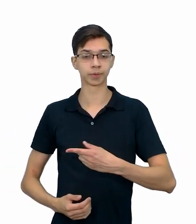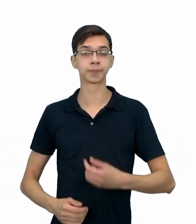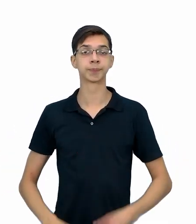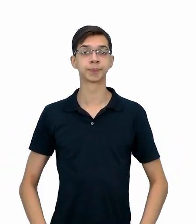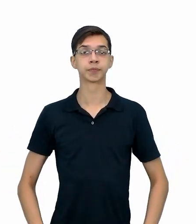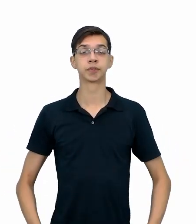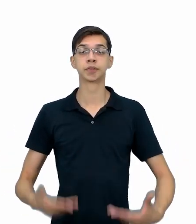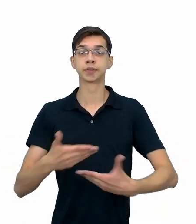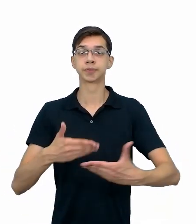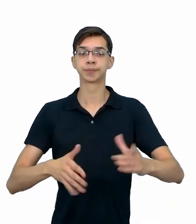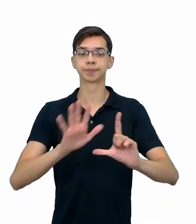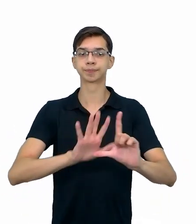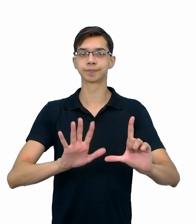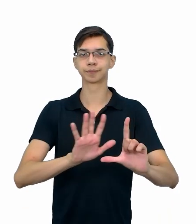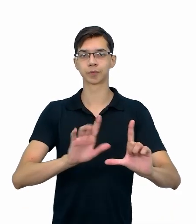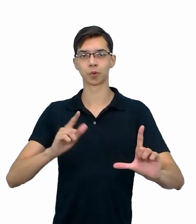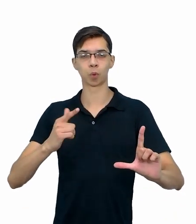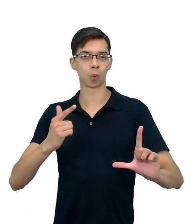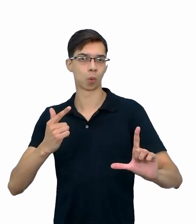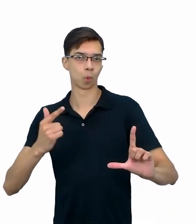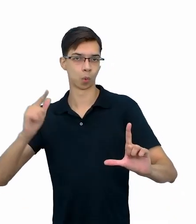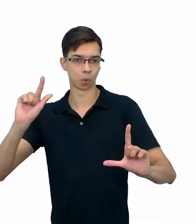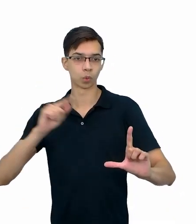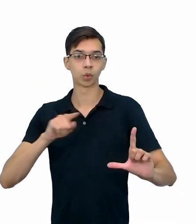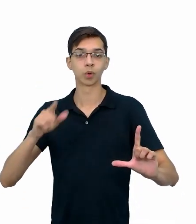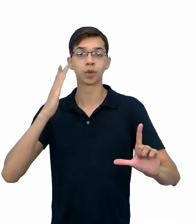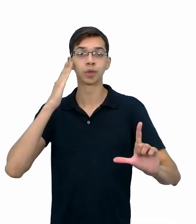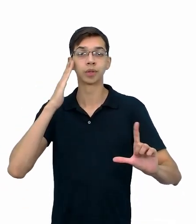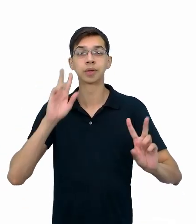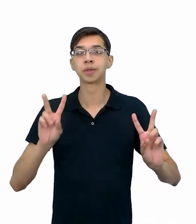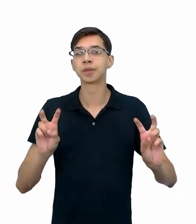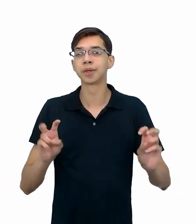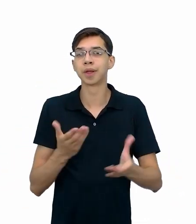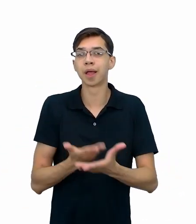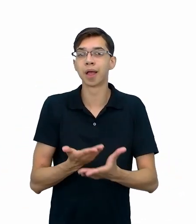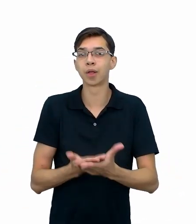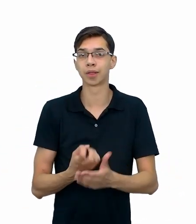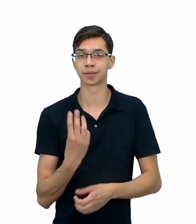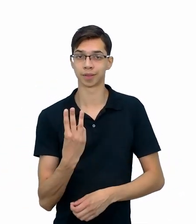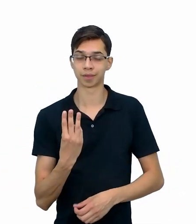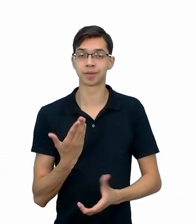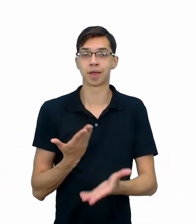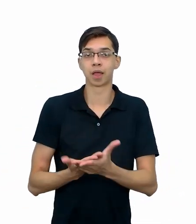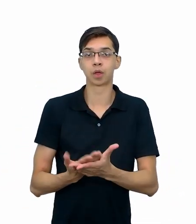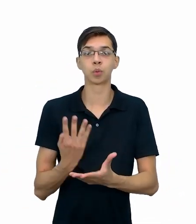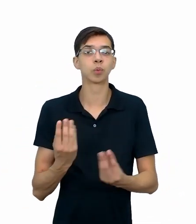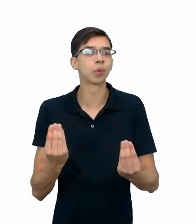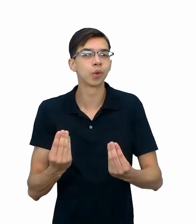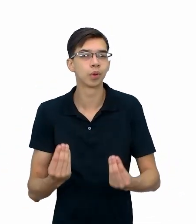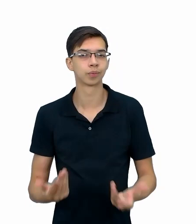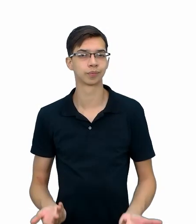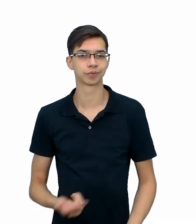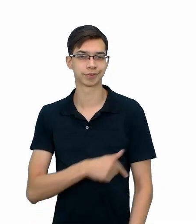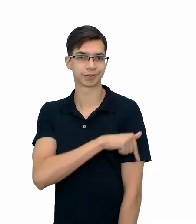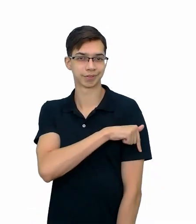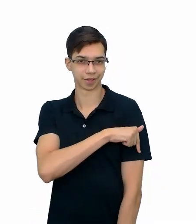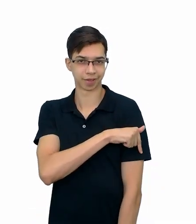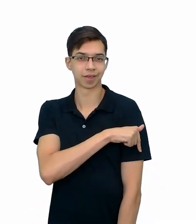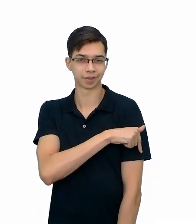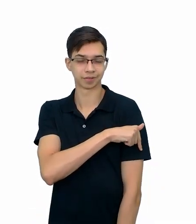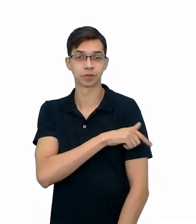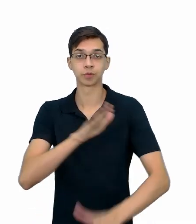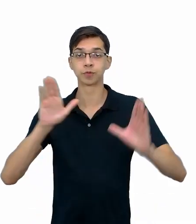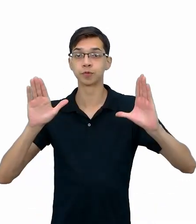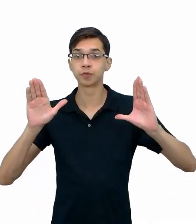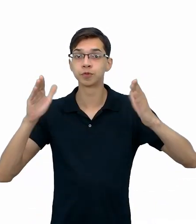um levantamento, né? Como que as aulas 3 e aulas 4, a notícia no jornal aí do 7º ano, pode ser colocada em